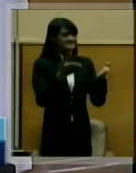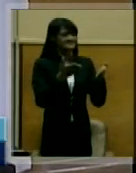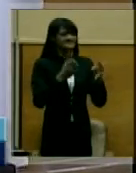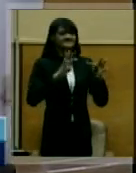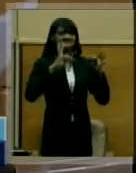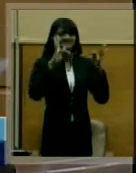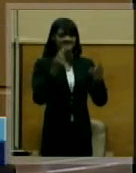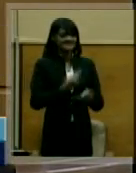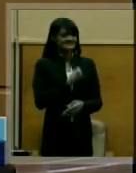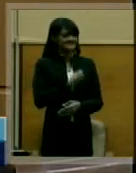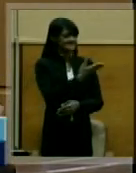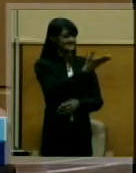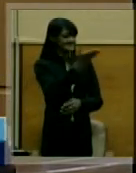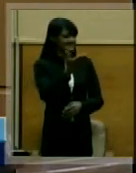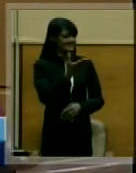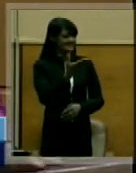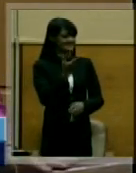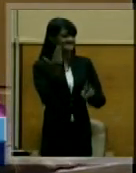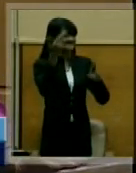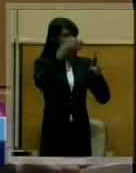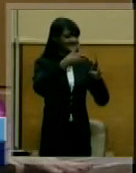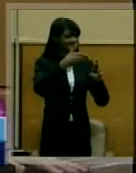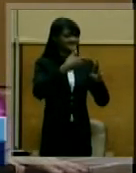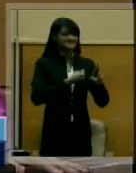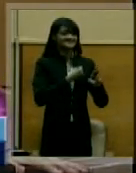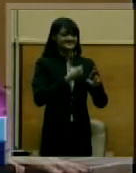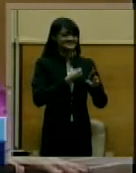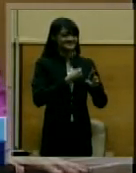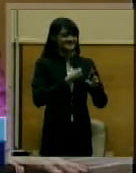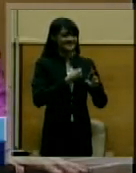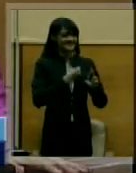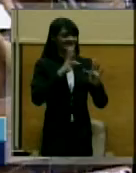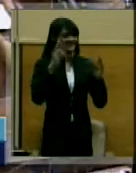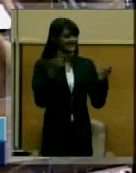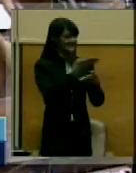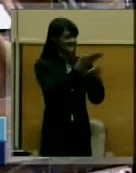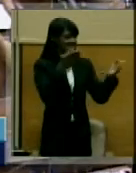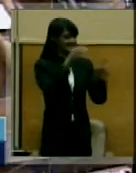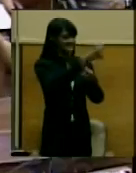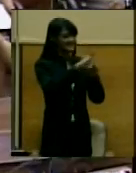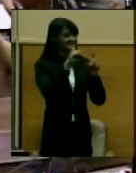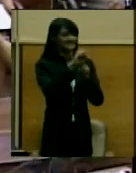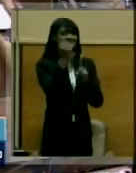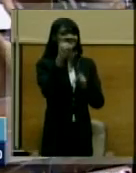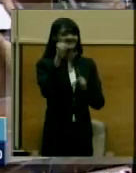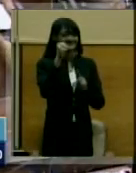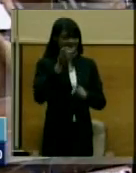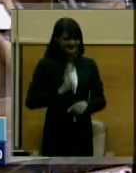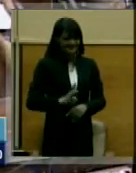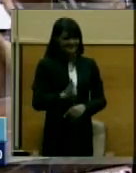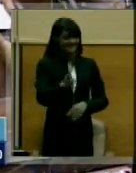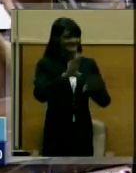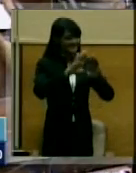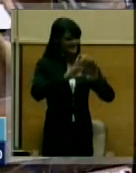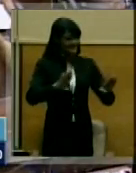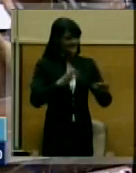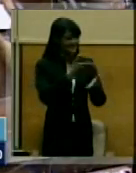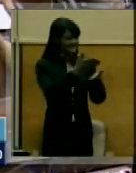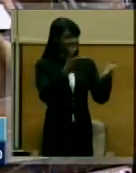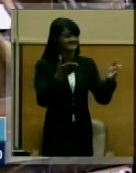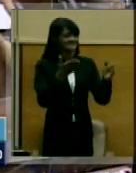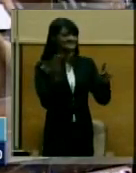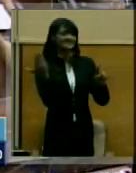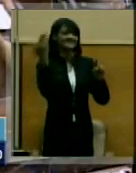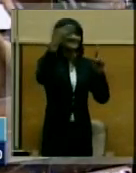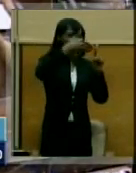todos exemplos de vida, de superação, que são vocês na sociedade sergipana. Que continue sendo esses exemplos, que